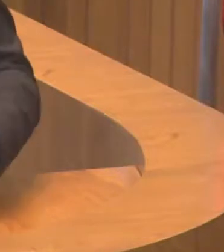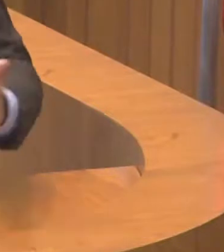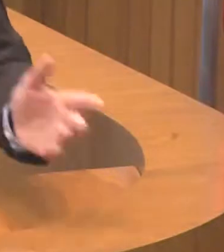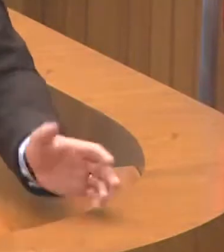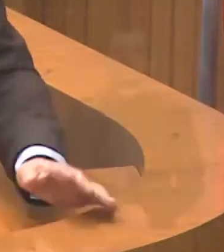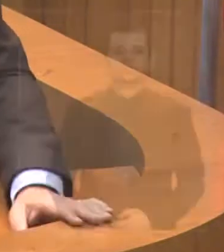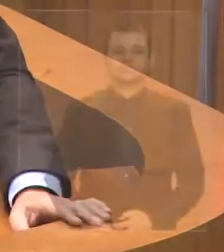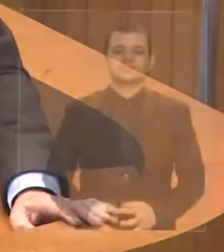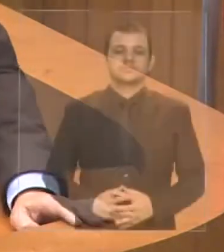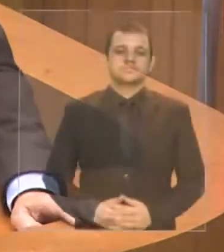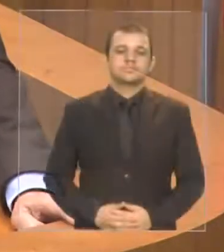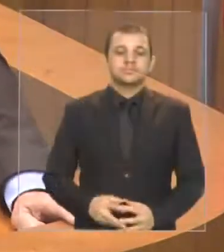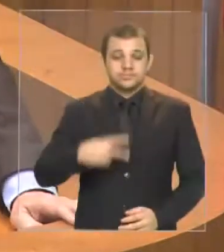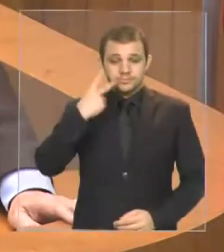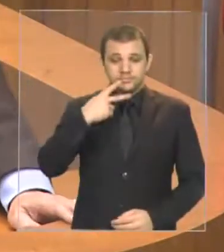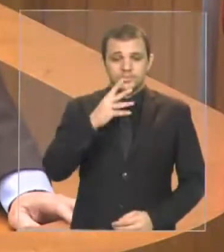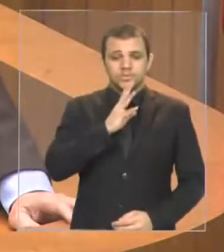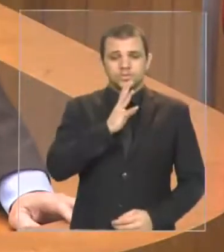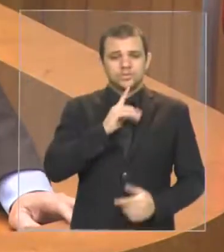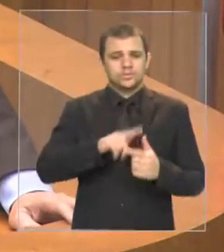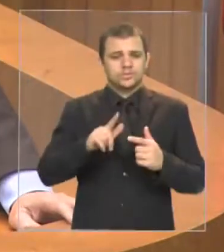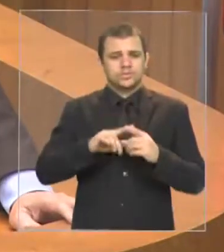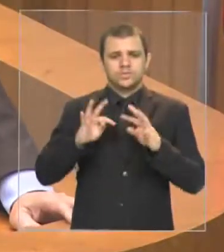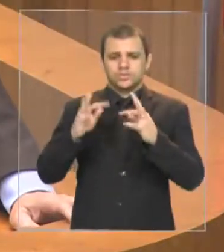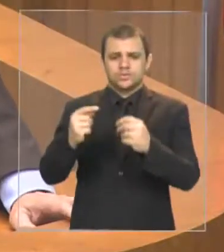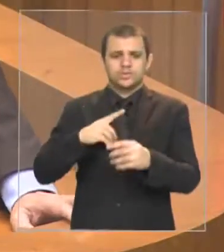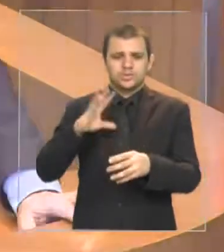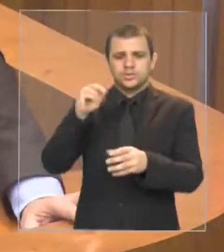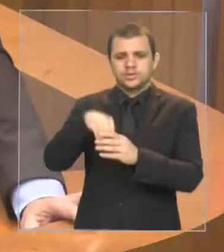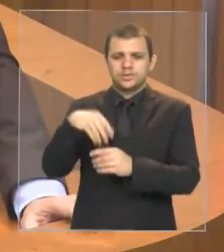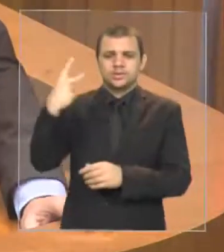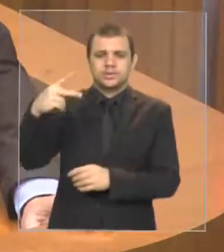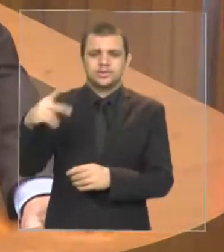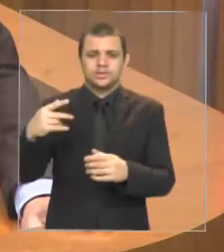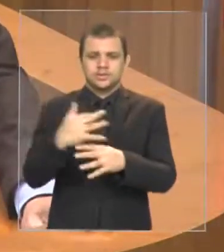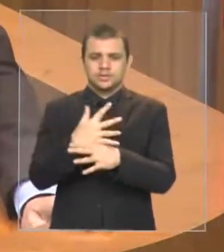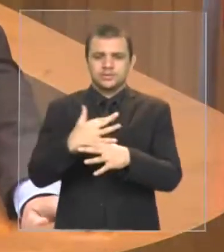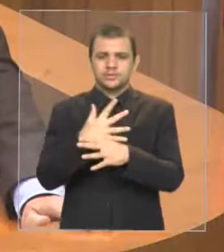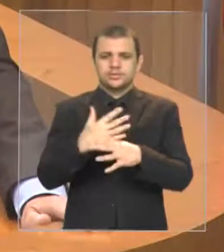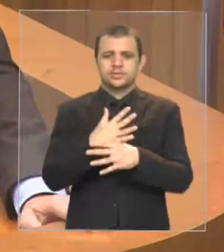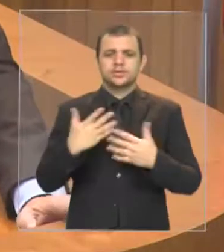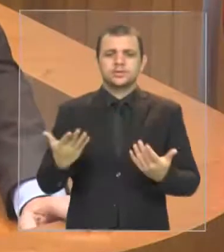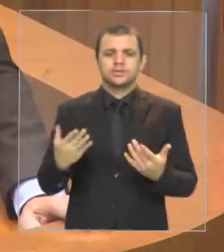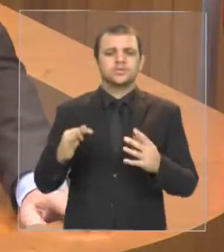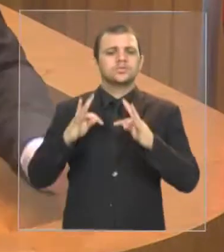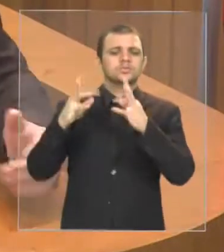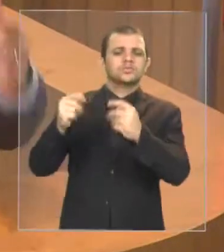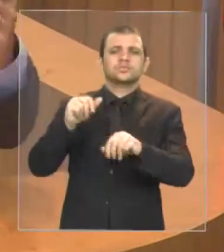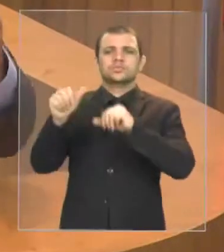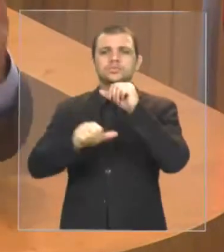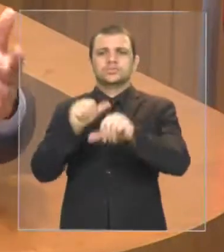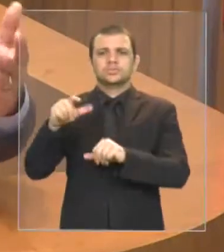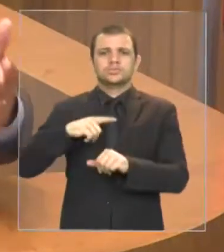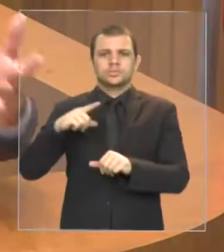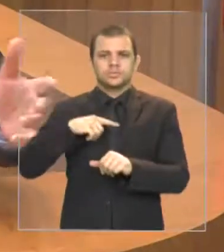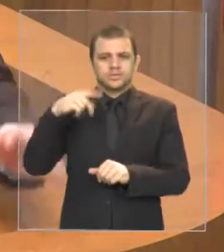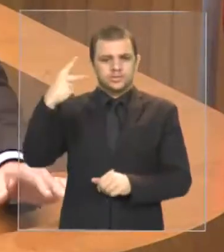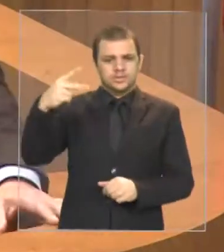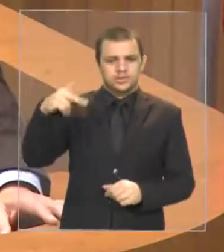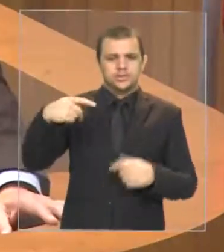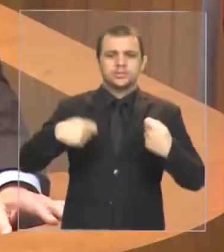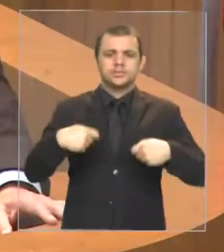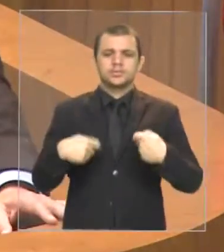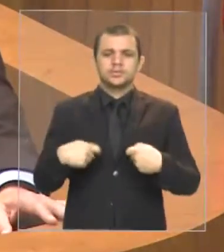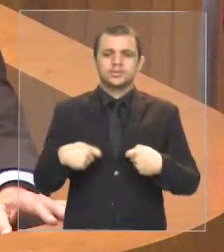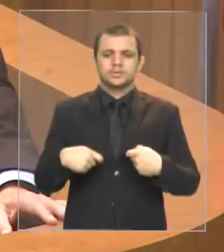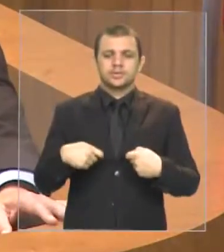Todas as reformas que vêm passando nesse momento no Congresso, mas tem pouca participação dos